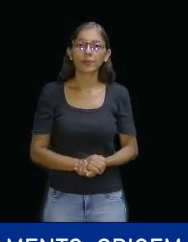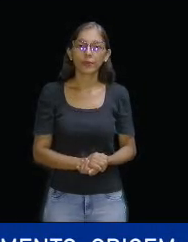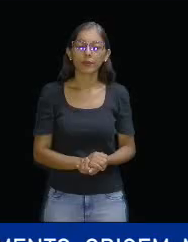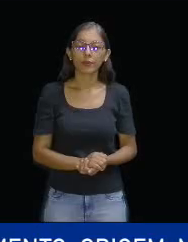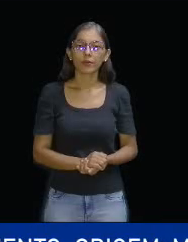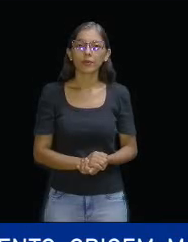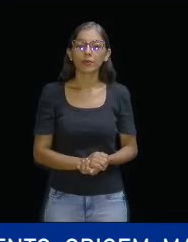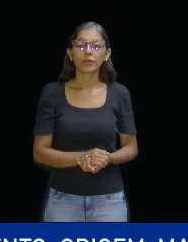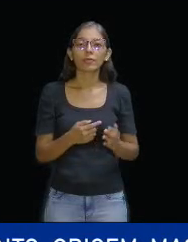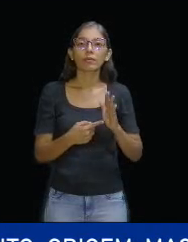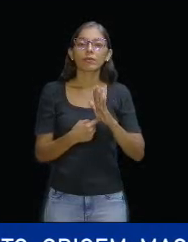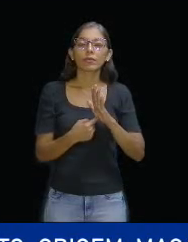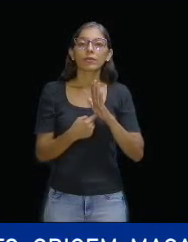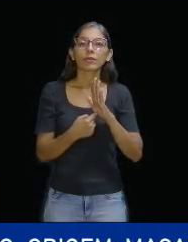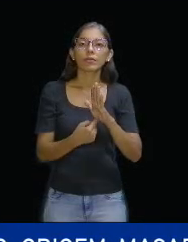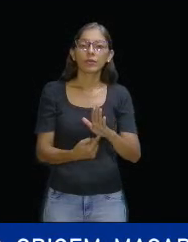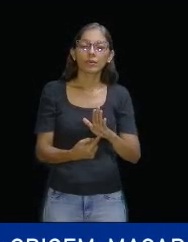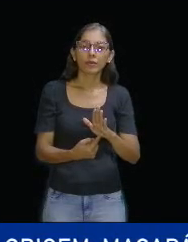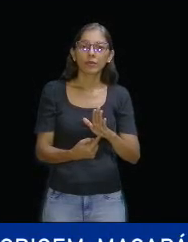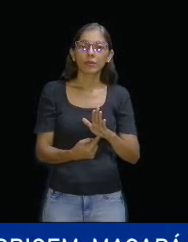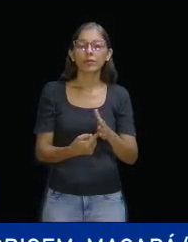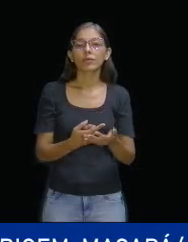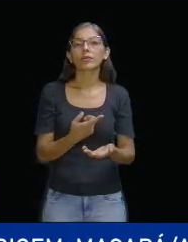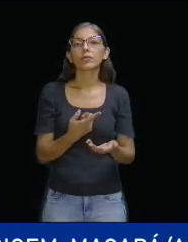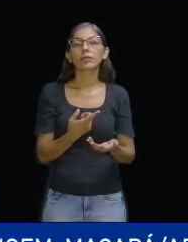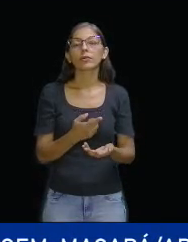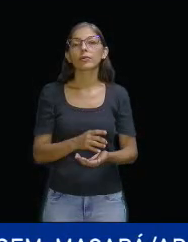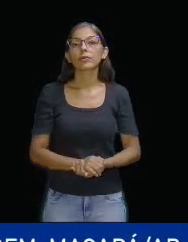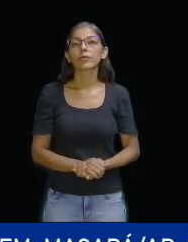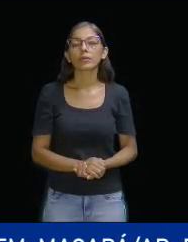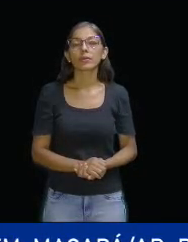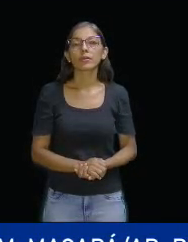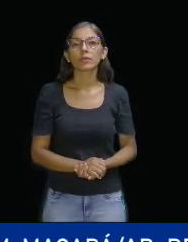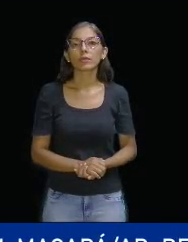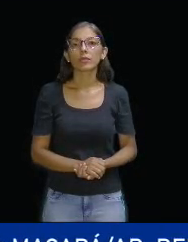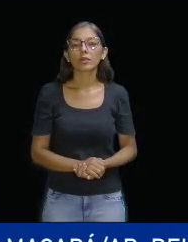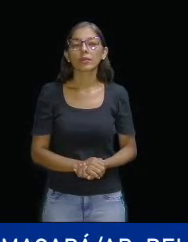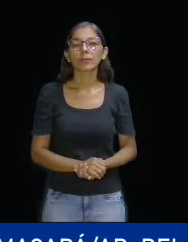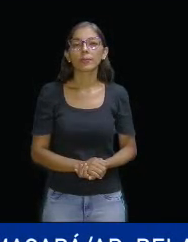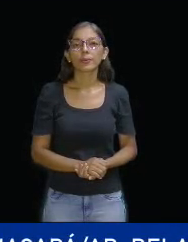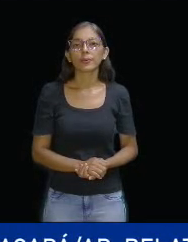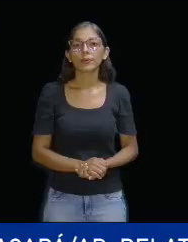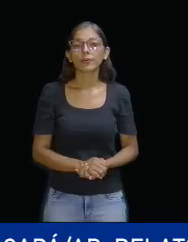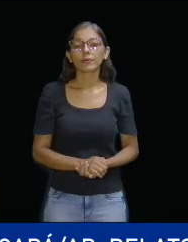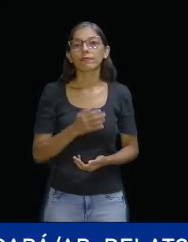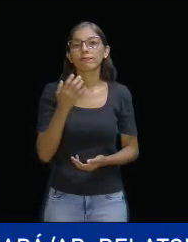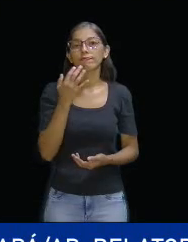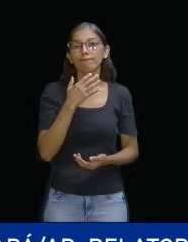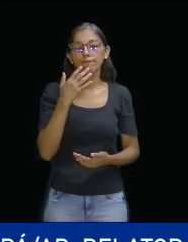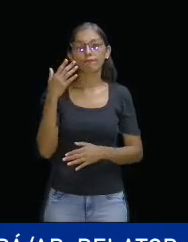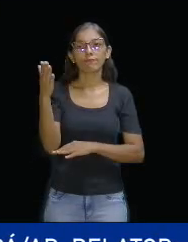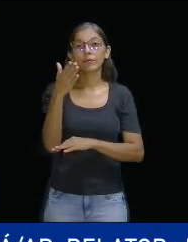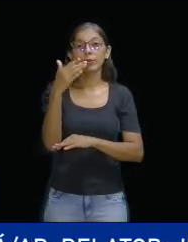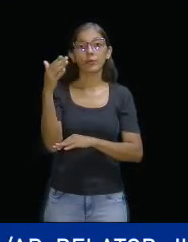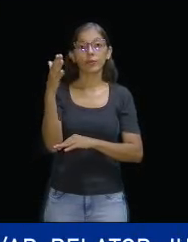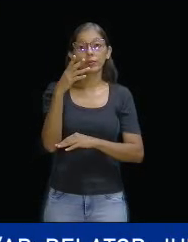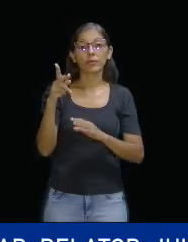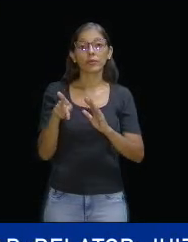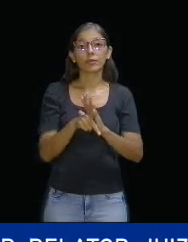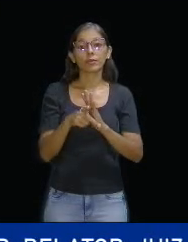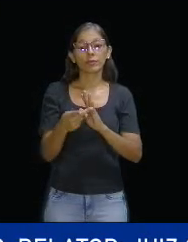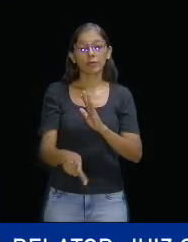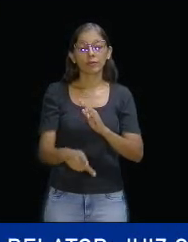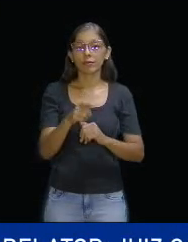apresentam um caráter genérico e se restringem, em grande medida, a referências às cores da bandeira do município,